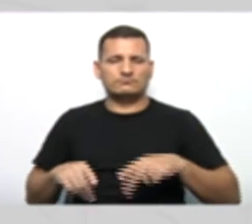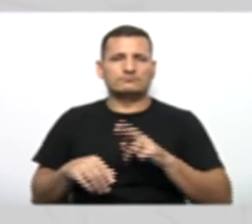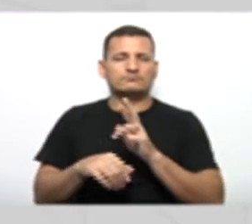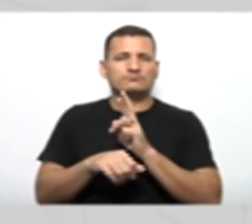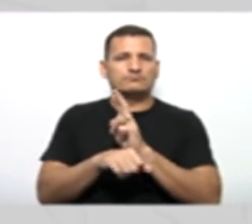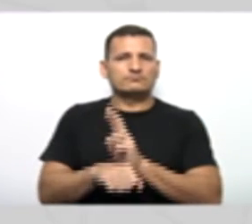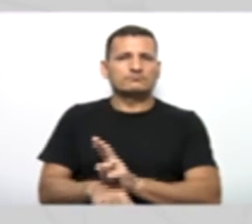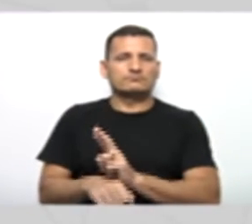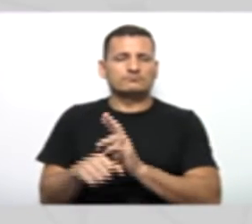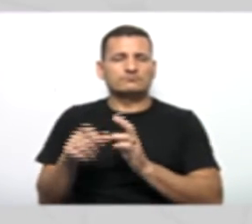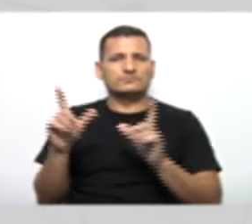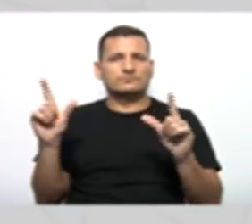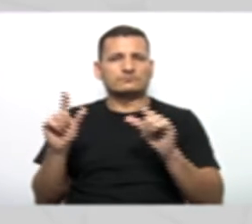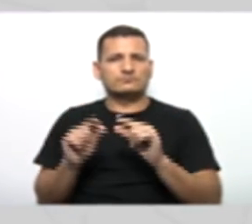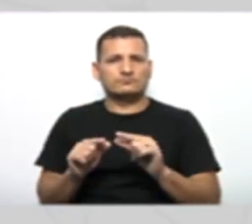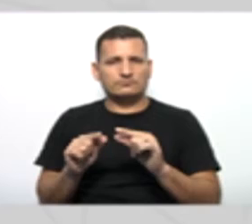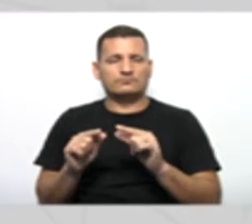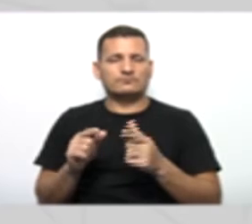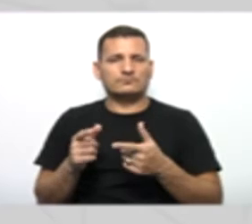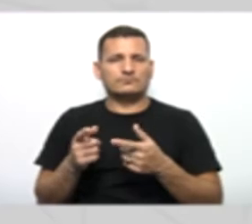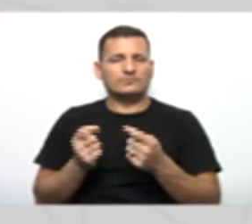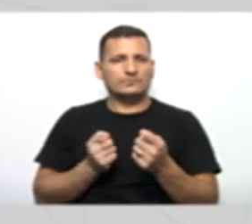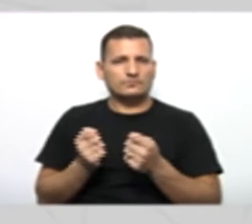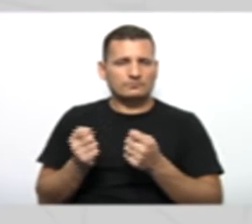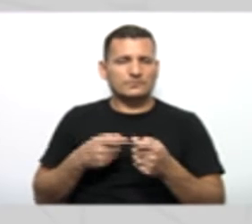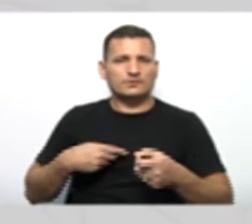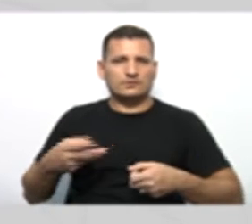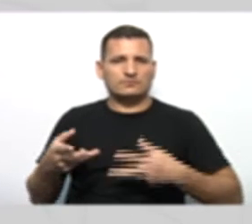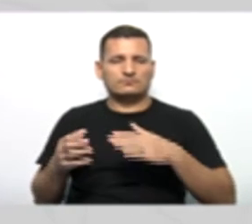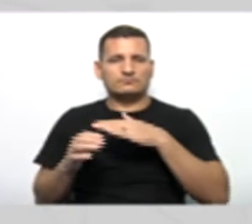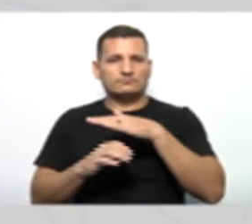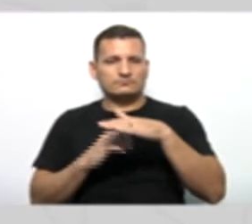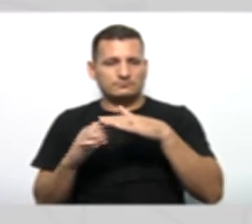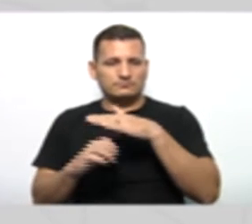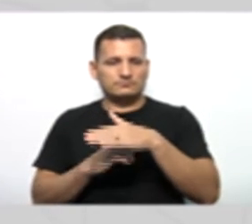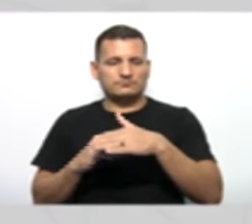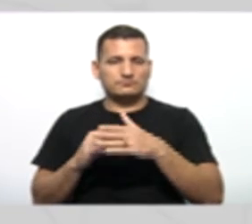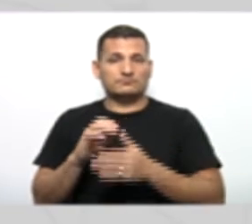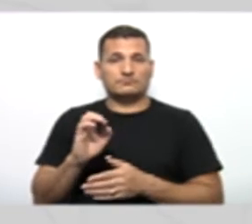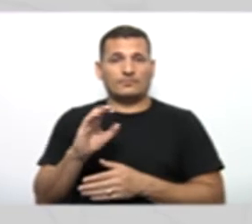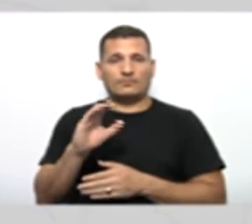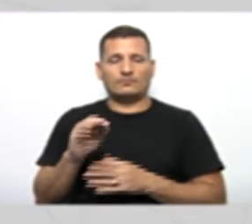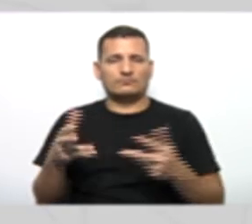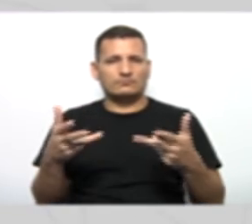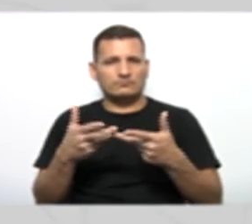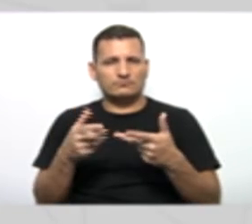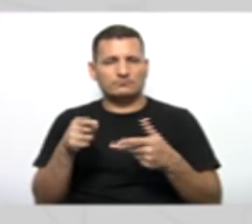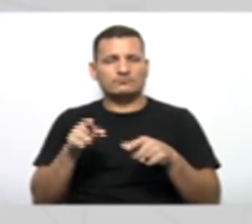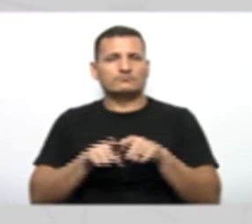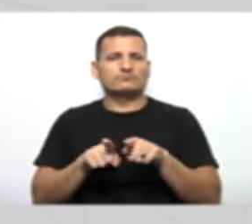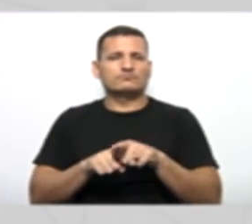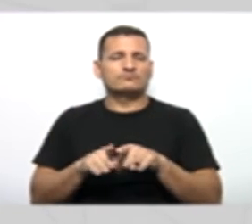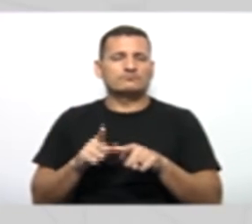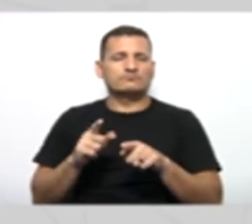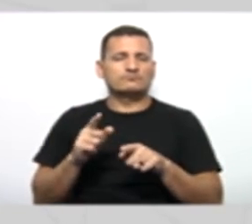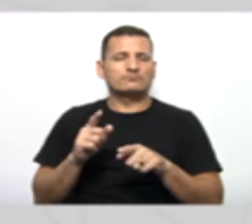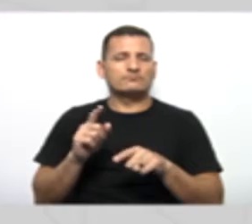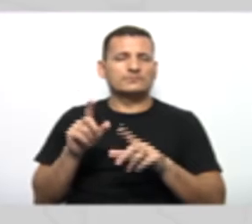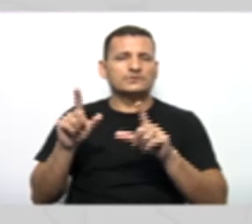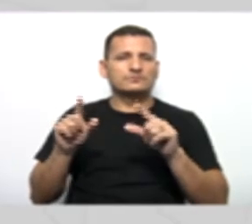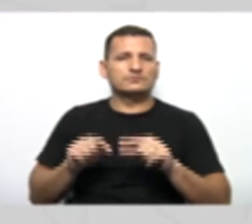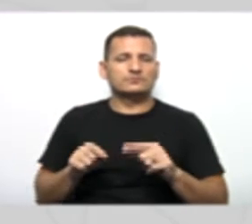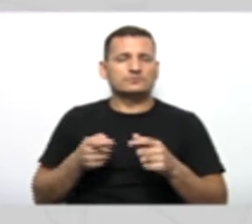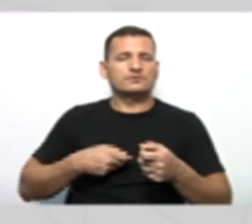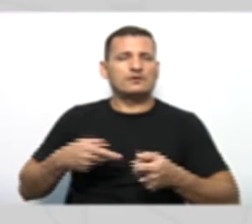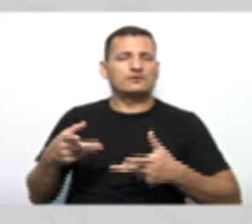Então, veja só, a ecoeficiência ela procura proteger o meio ambiente, só que ela também procura reduzir os custos econômicos, ou